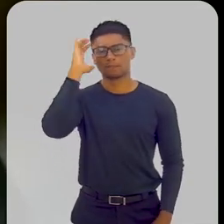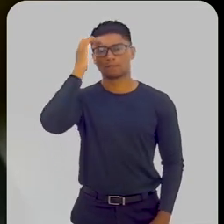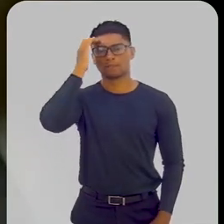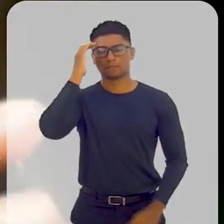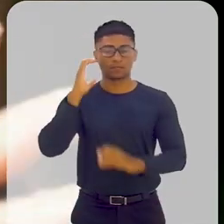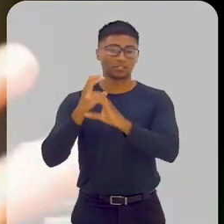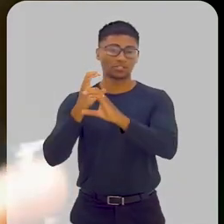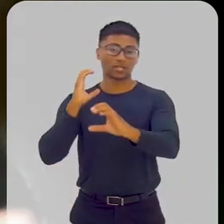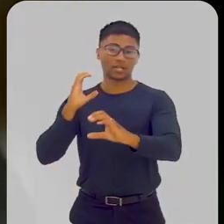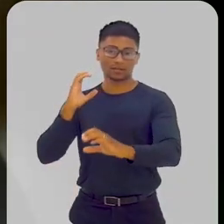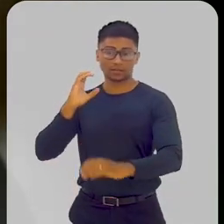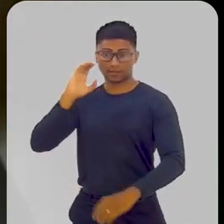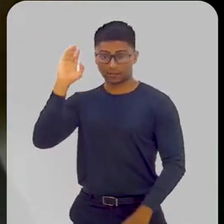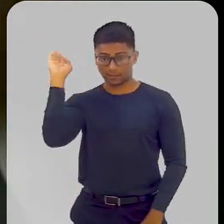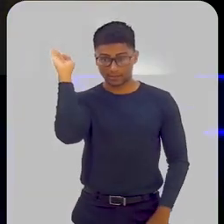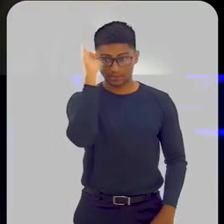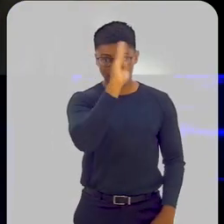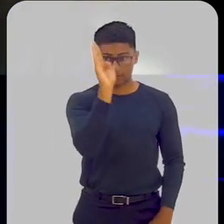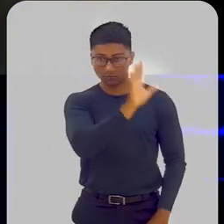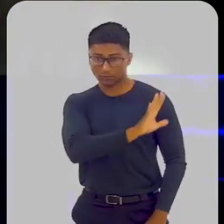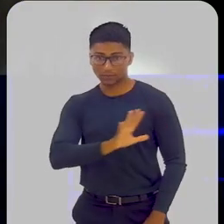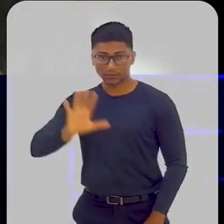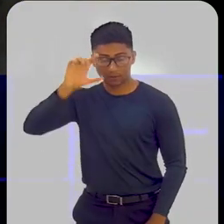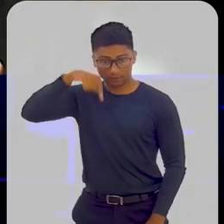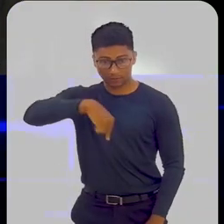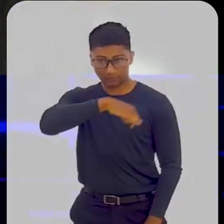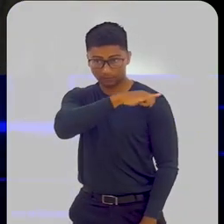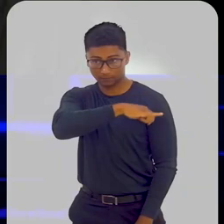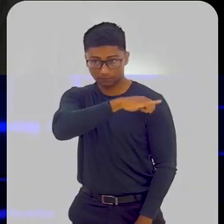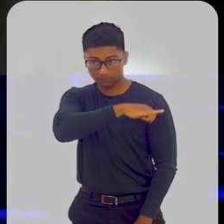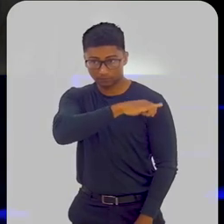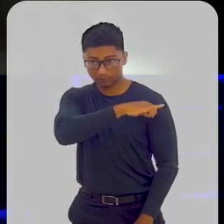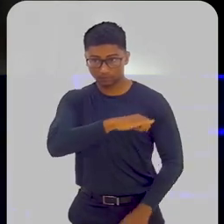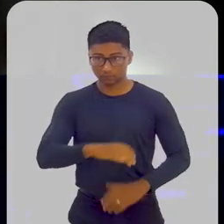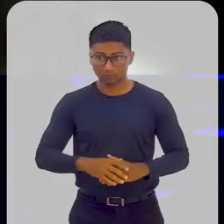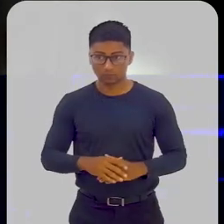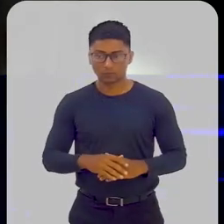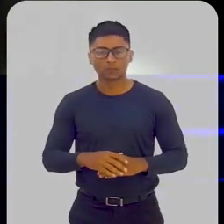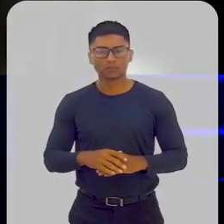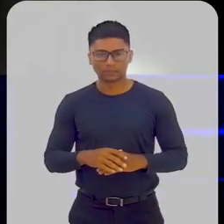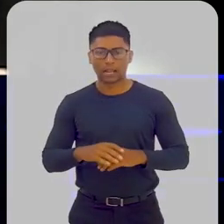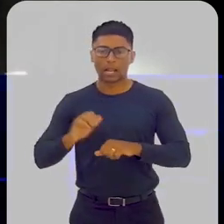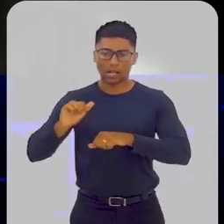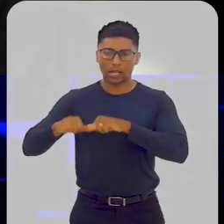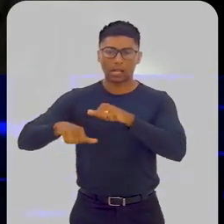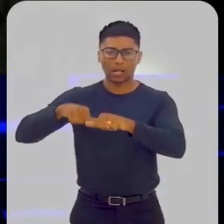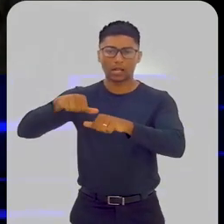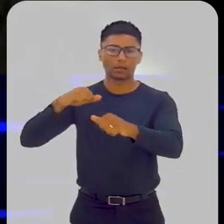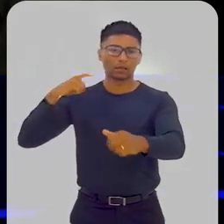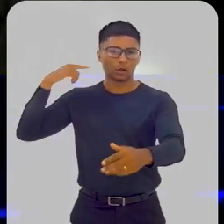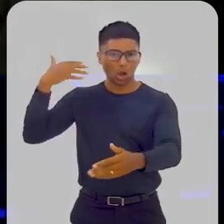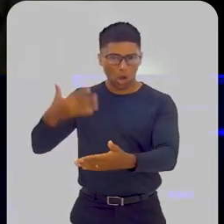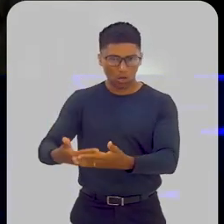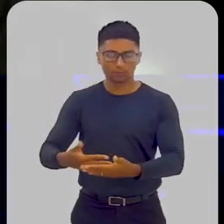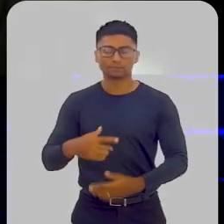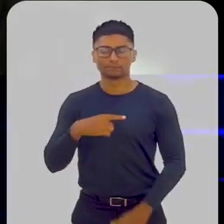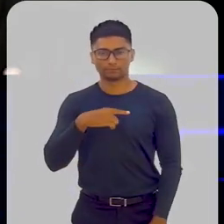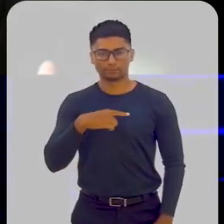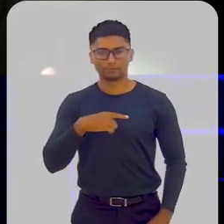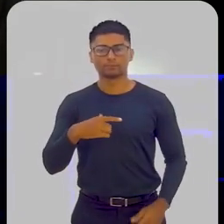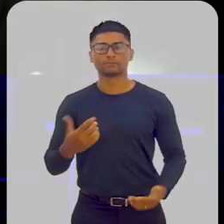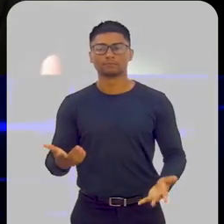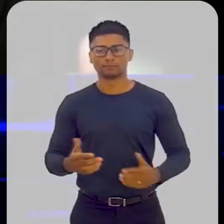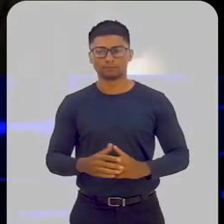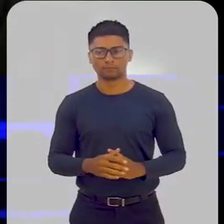o caminho que a engenharia nacional, em particular do Rio de Janeiro, um caminho descendente, sofreu nos últimos tempos. E esses